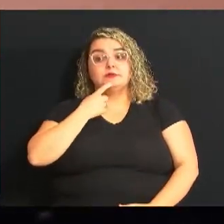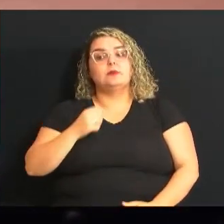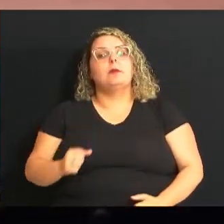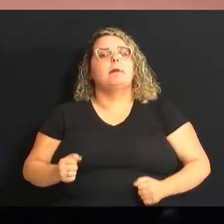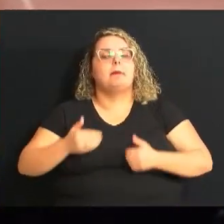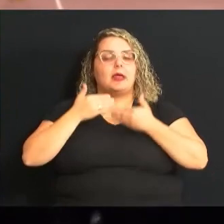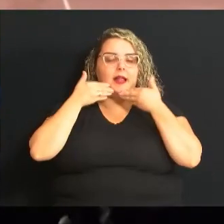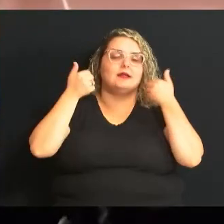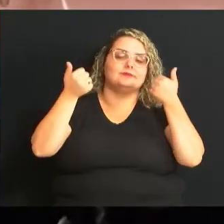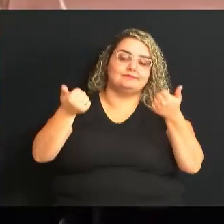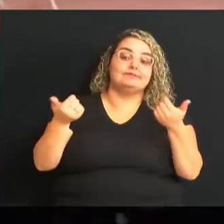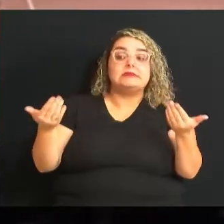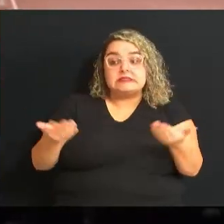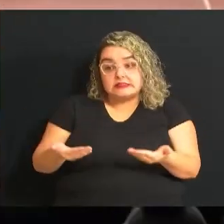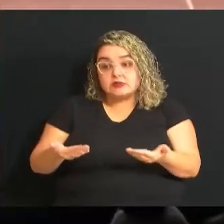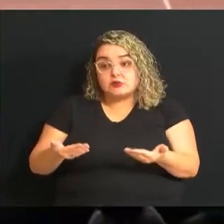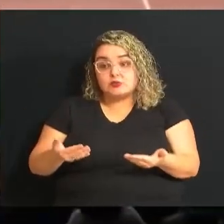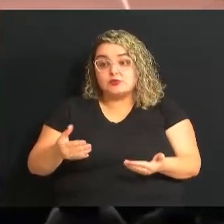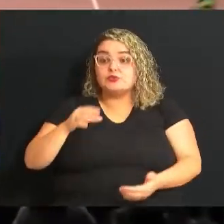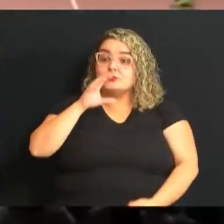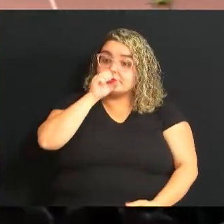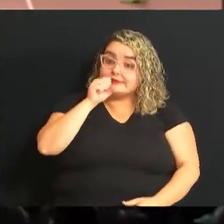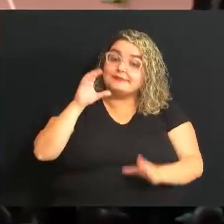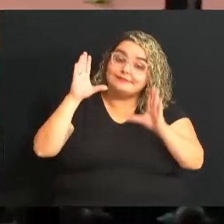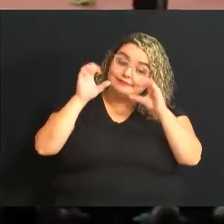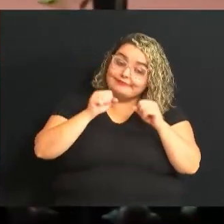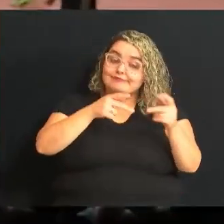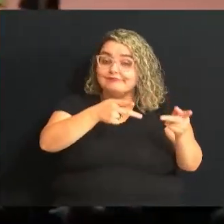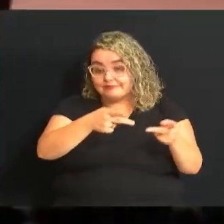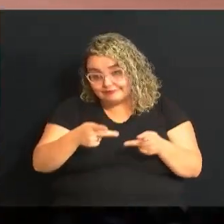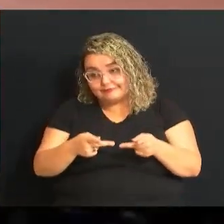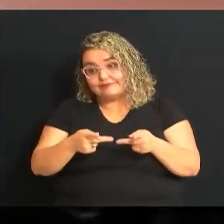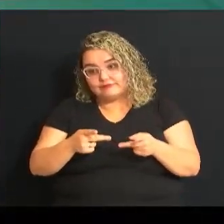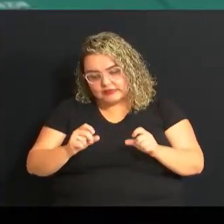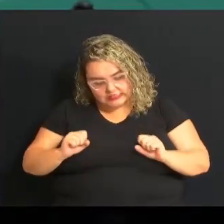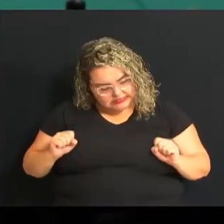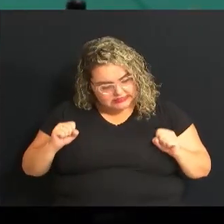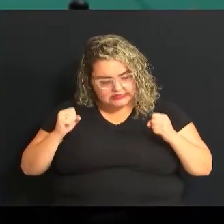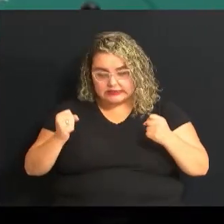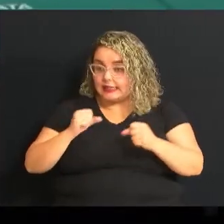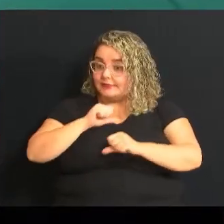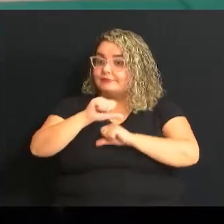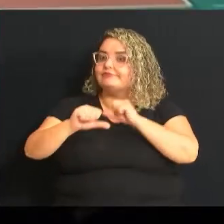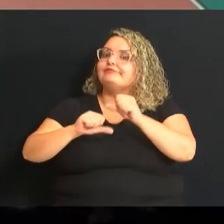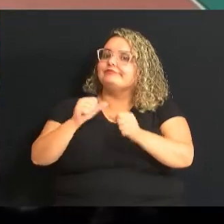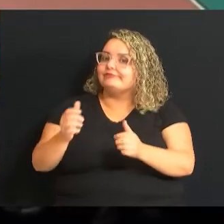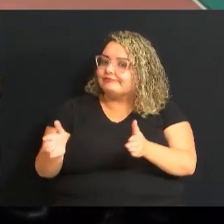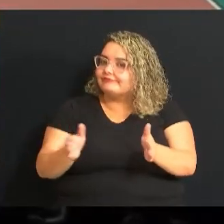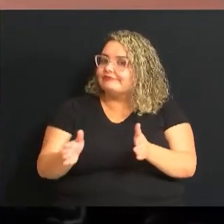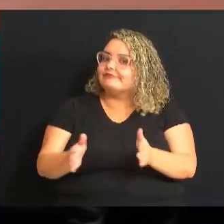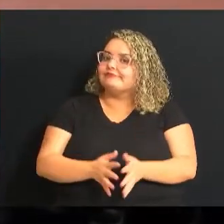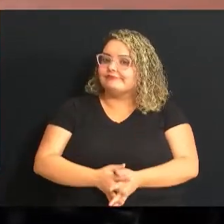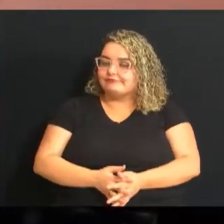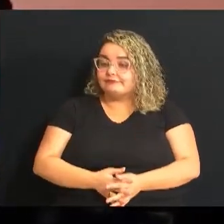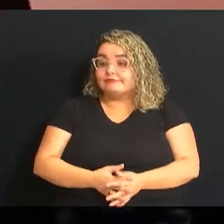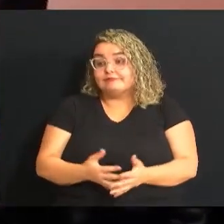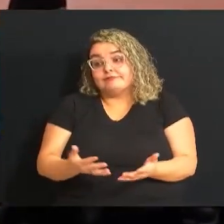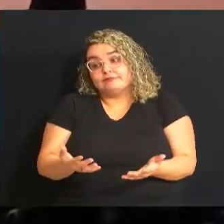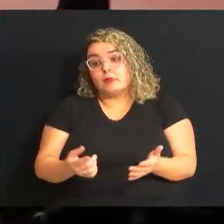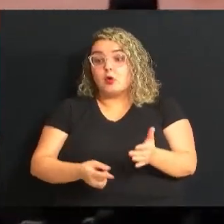temos 7 projetos na pauta. A partir das 6 horas da tarde, lá no Teatro Bento Quirino, nós temos então